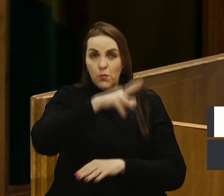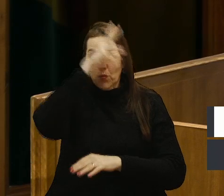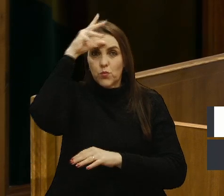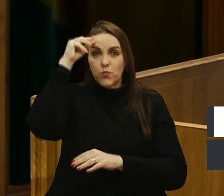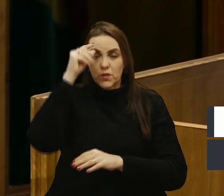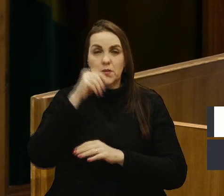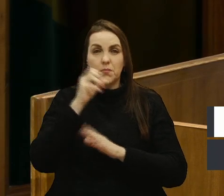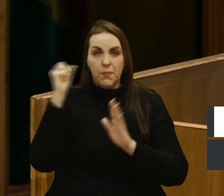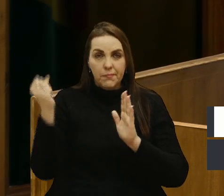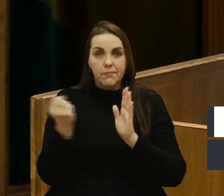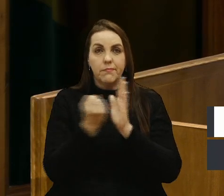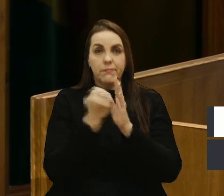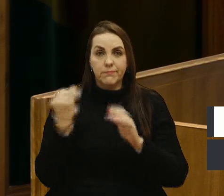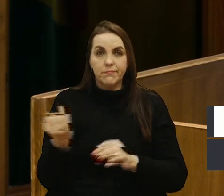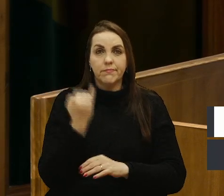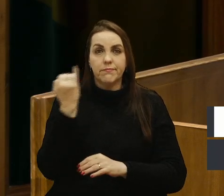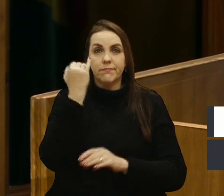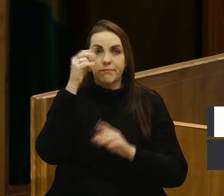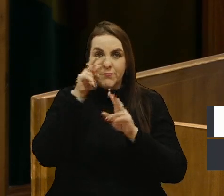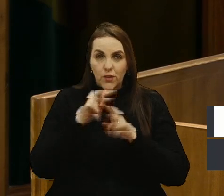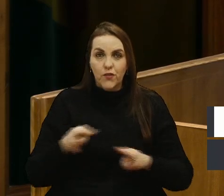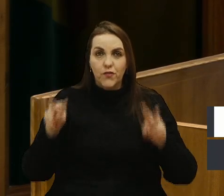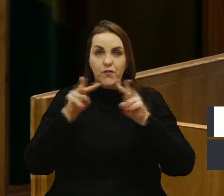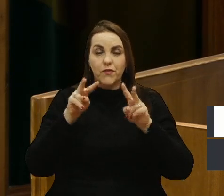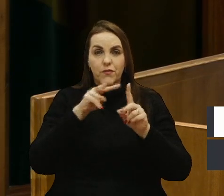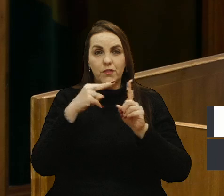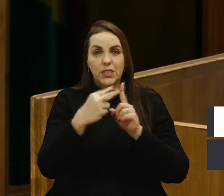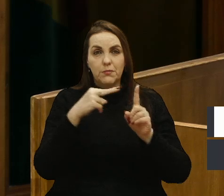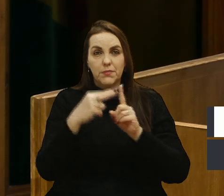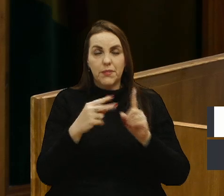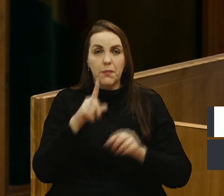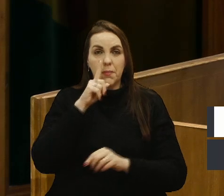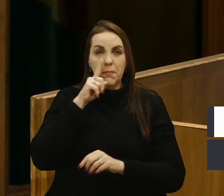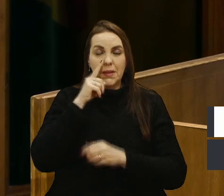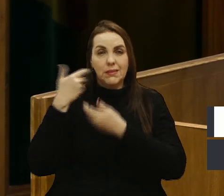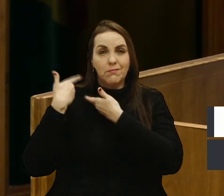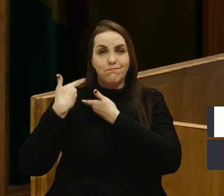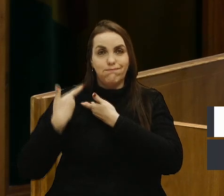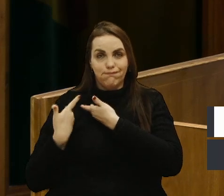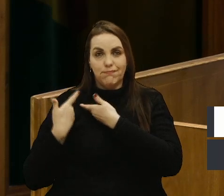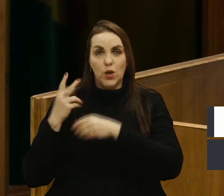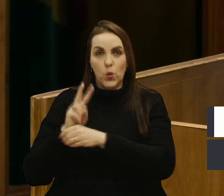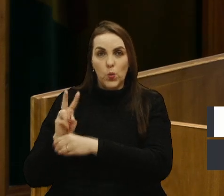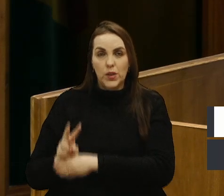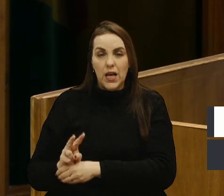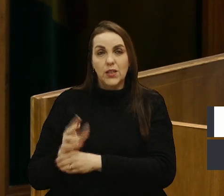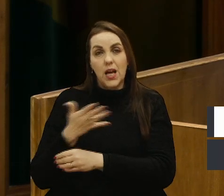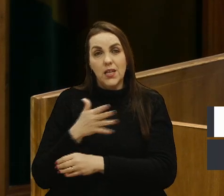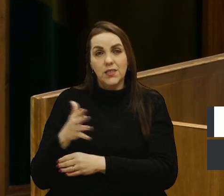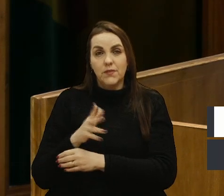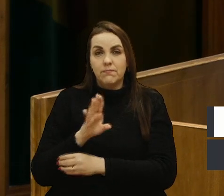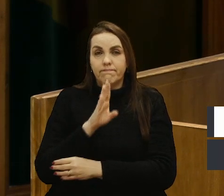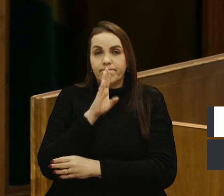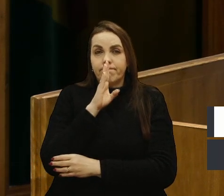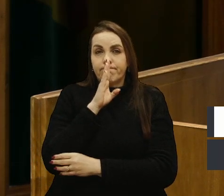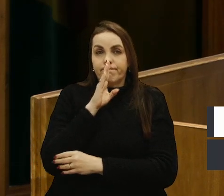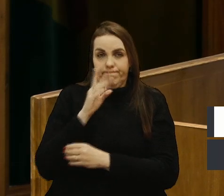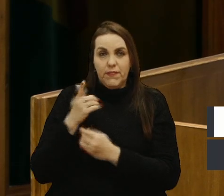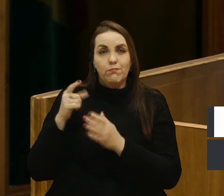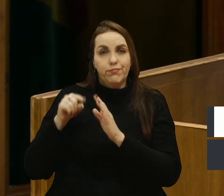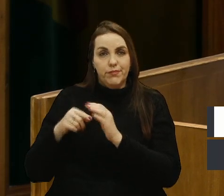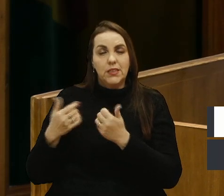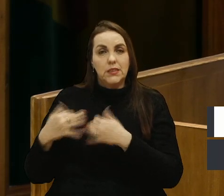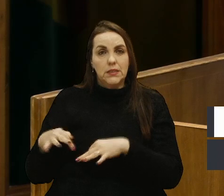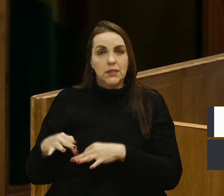dar visibilidade às mães que vivem uma sobrecarga do cuidado e que às vezes adoecem no silêncio. E que esse projeto seja aprovado